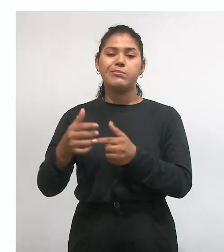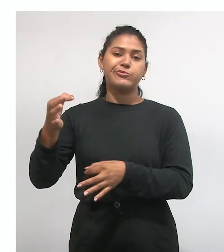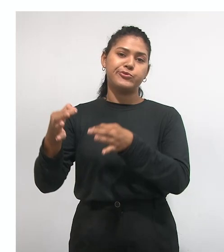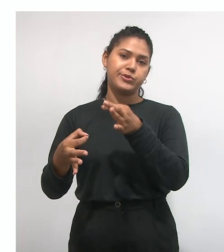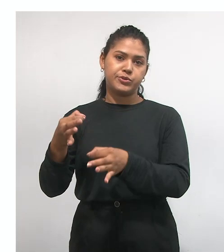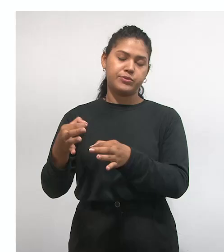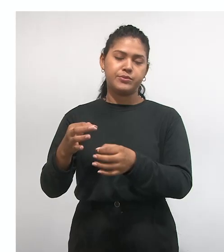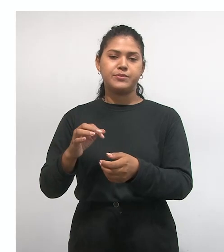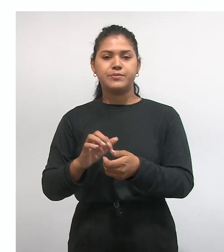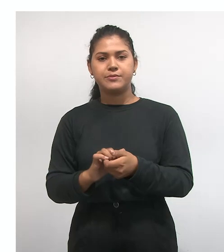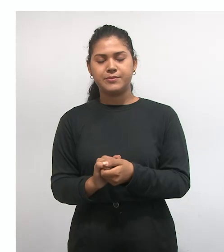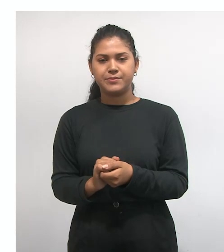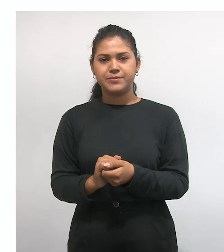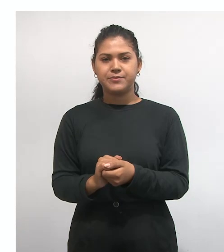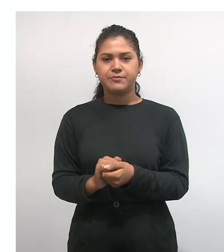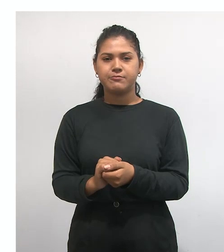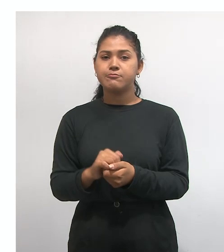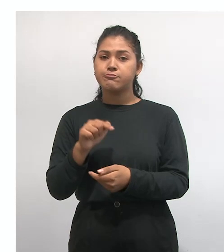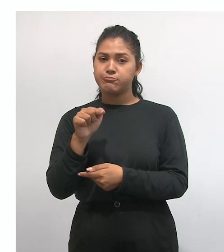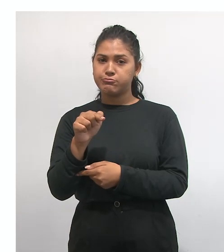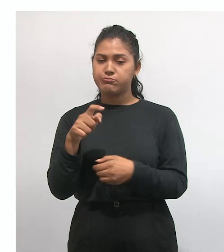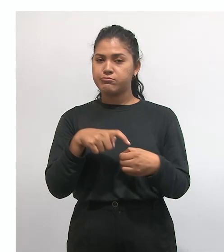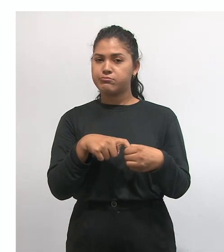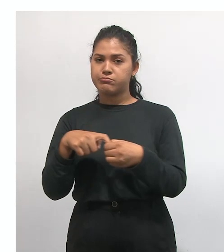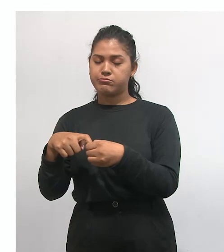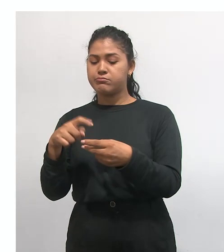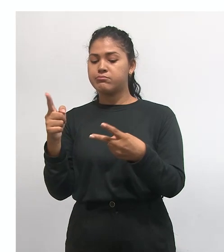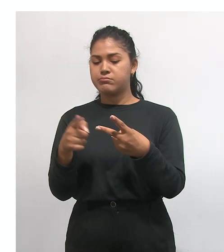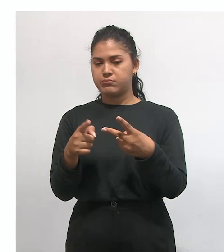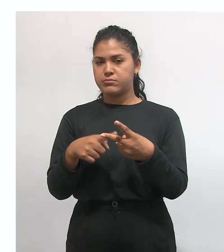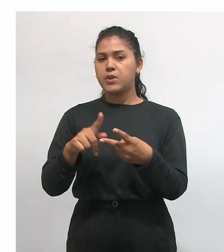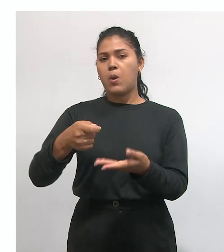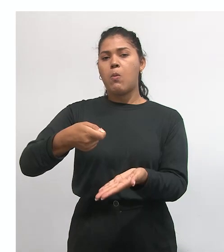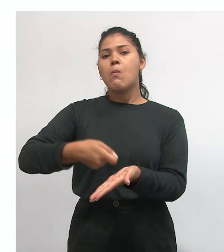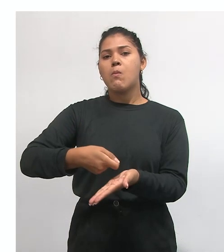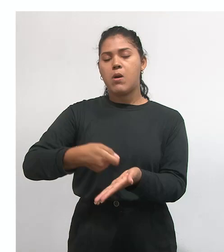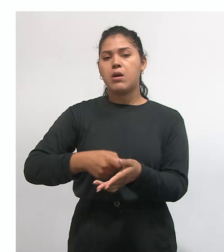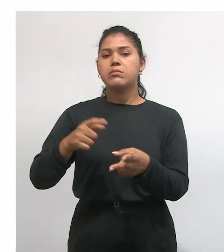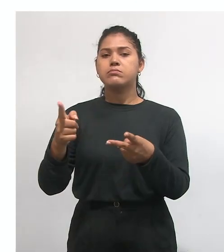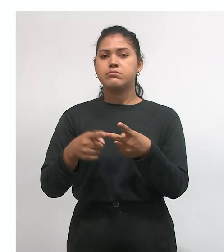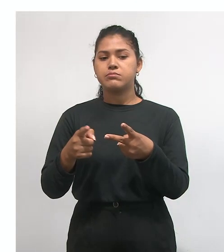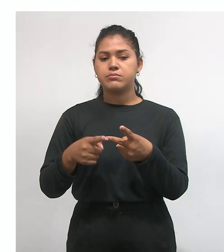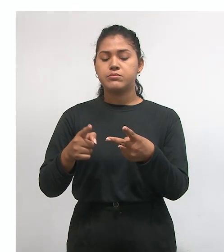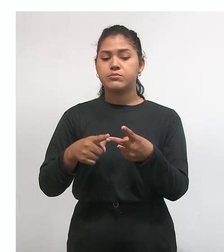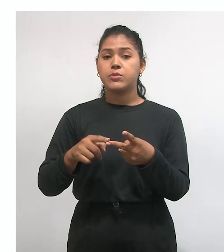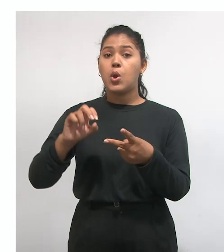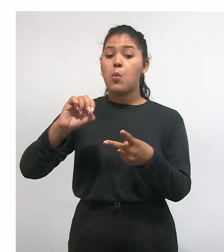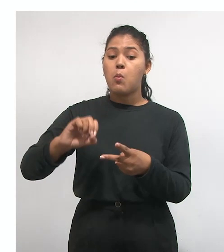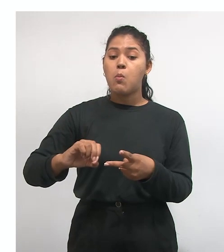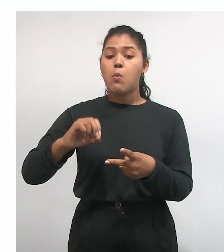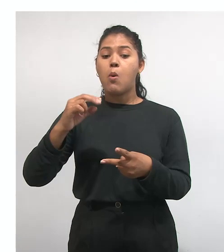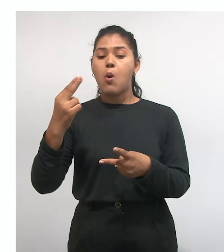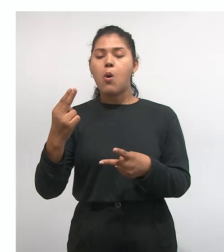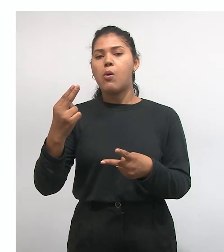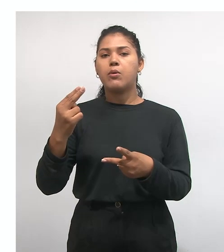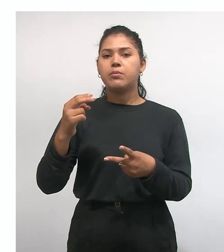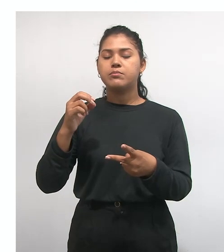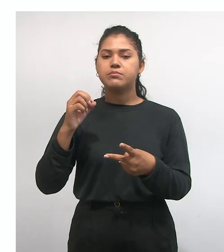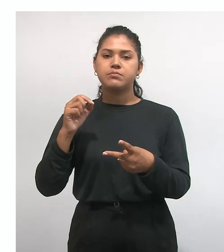ali envolvida, tá? Então, essa vinculação do terceiro nos atos que intervierem ou omissões que